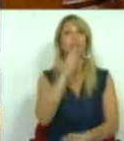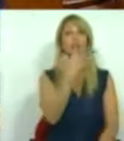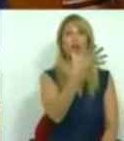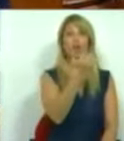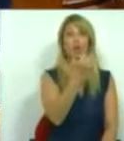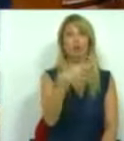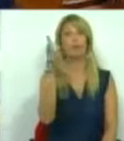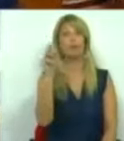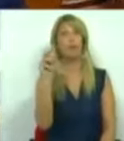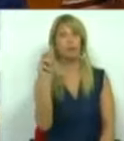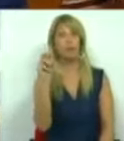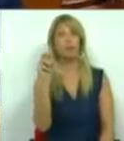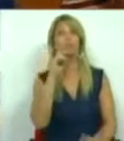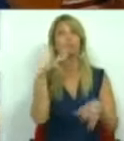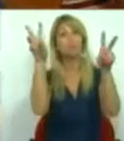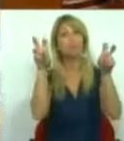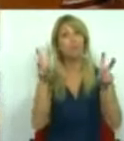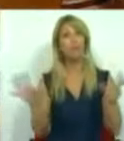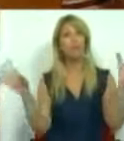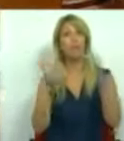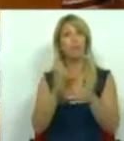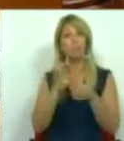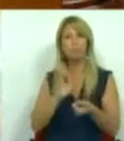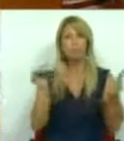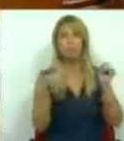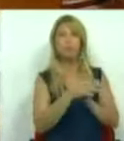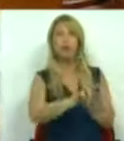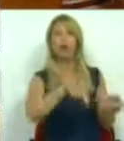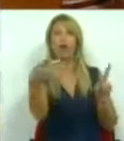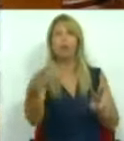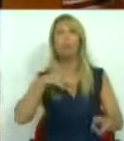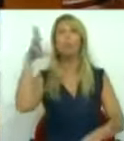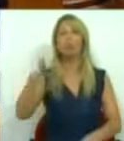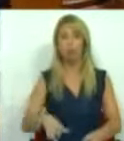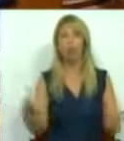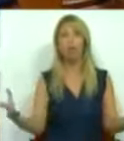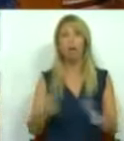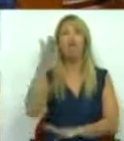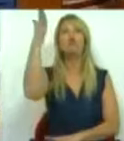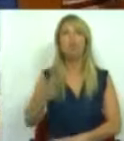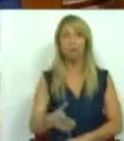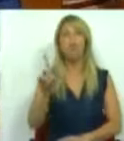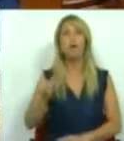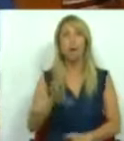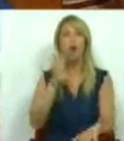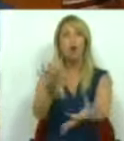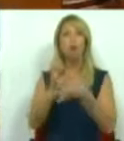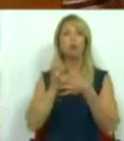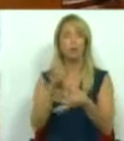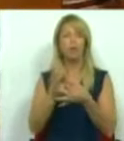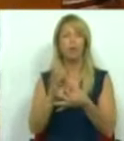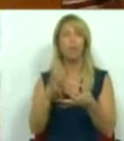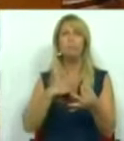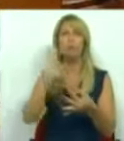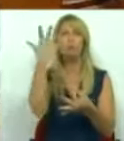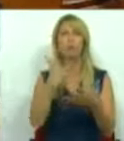13, subordinando-as ao lema Reformar Portugal com Justiça e Solidariedade. Ressalta um primeiro